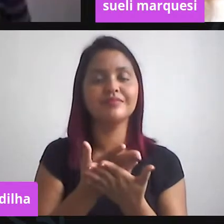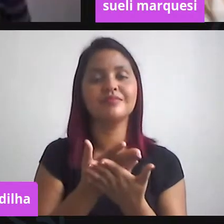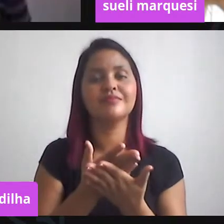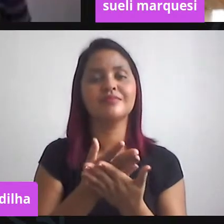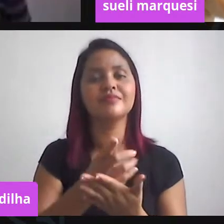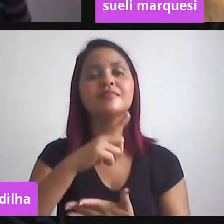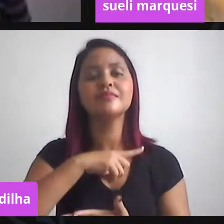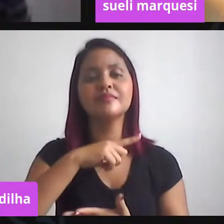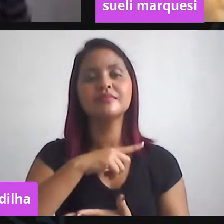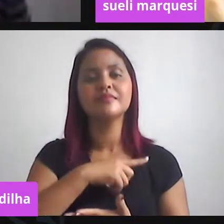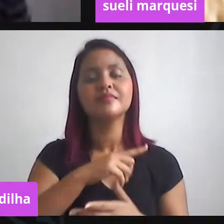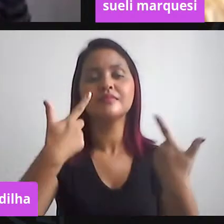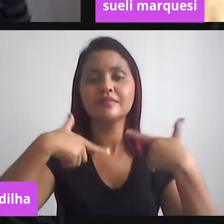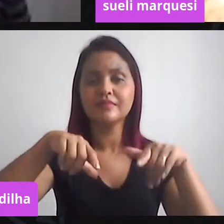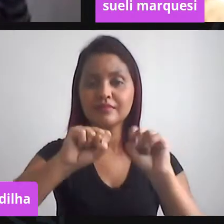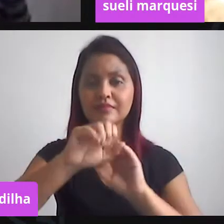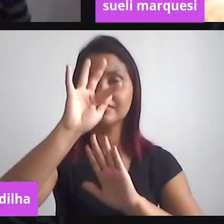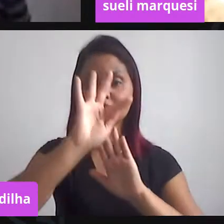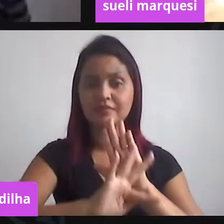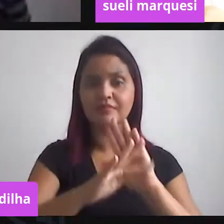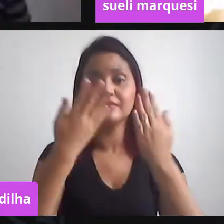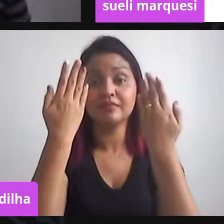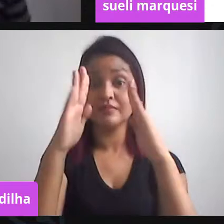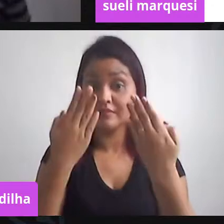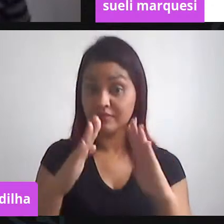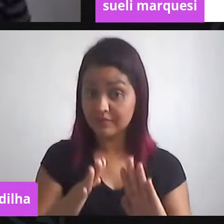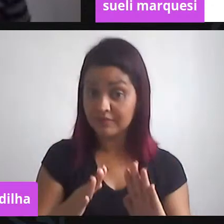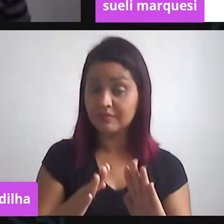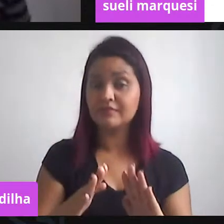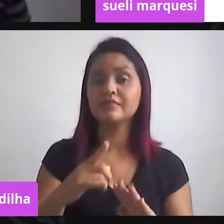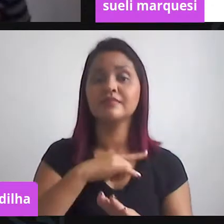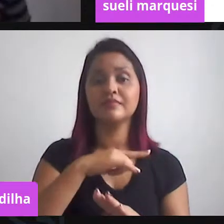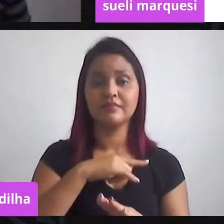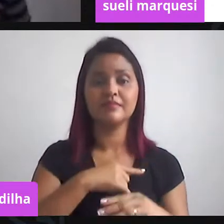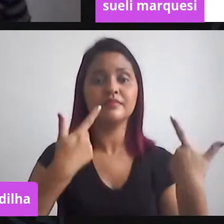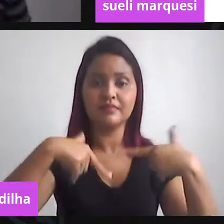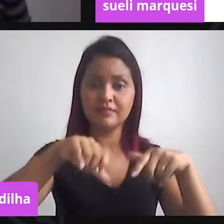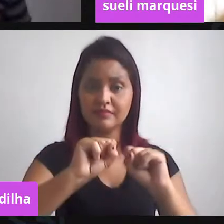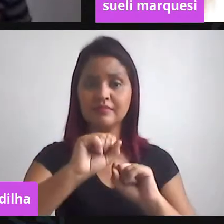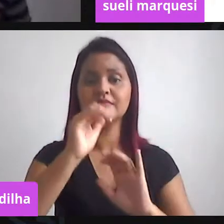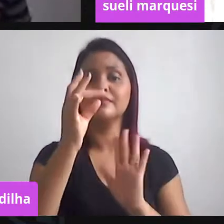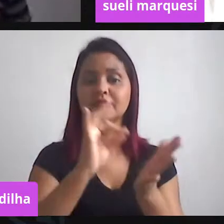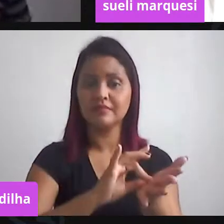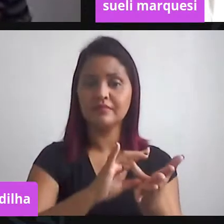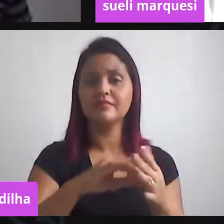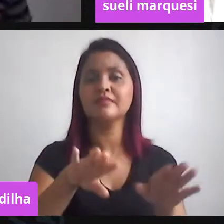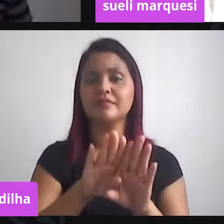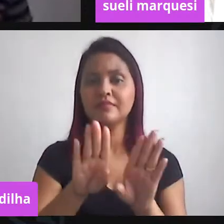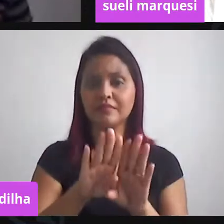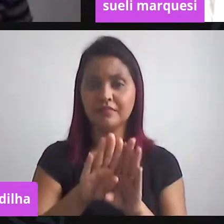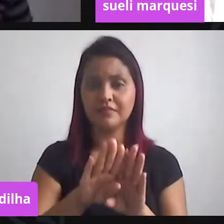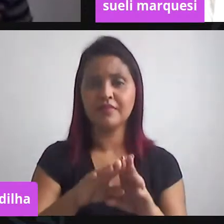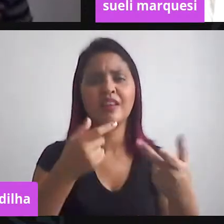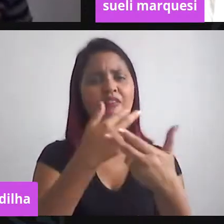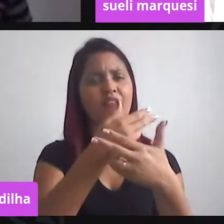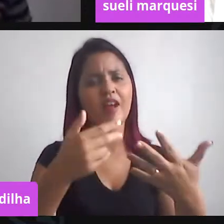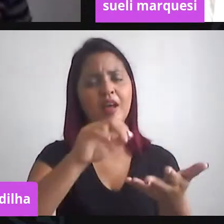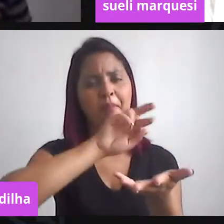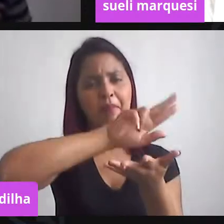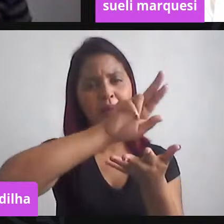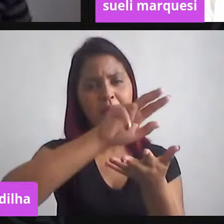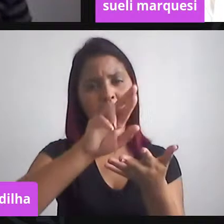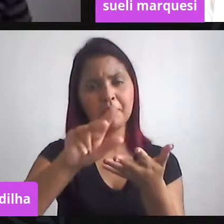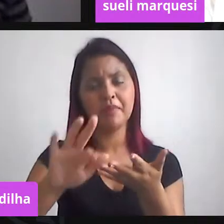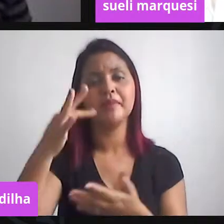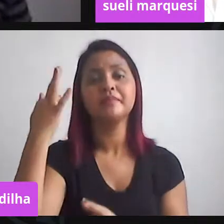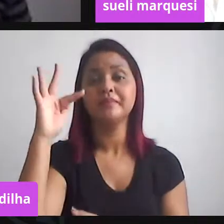tem linguística teórica e analítica, e tem linguística aplicada. As várias vertentes teóricas que nós